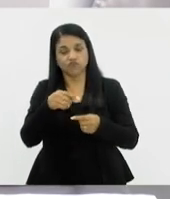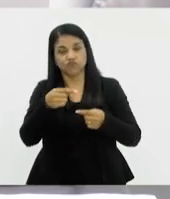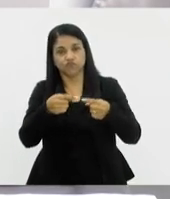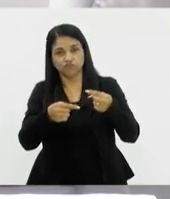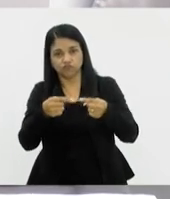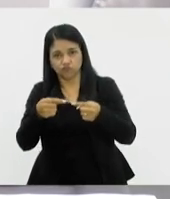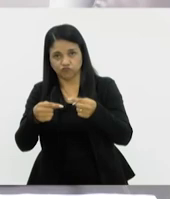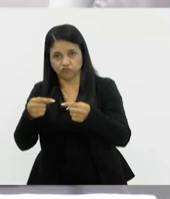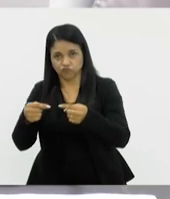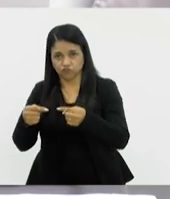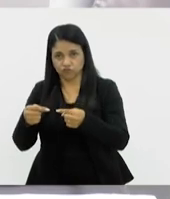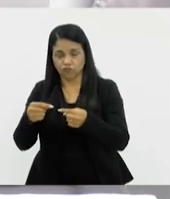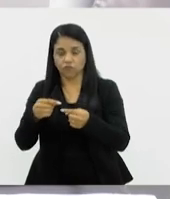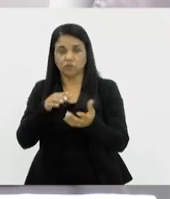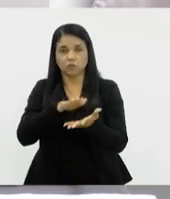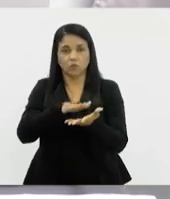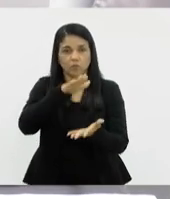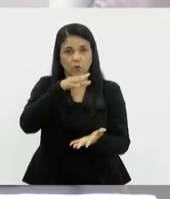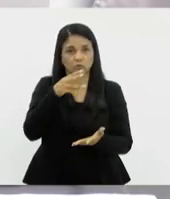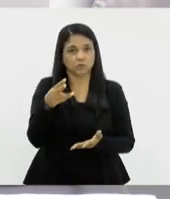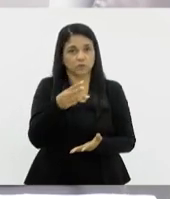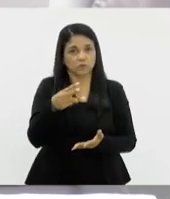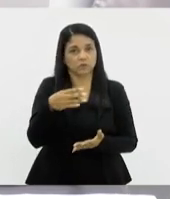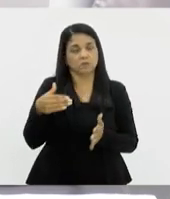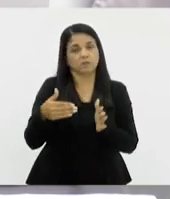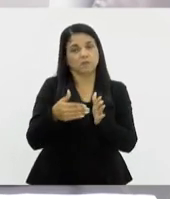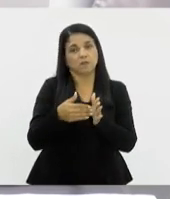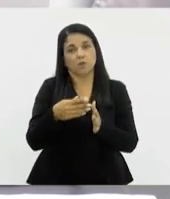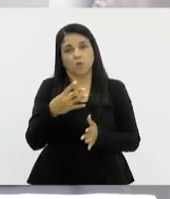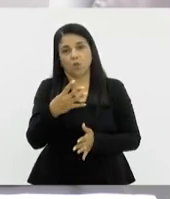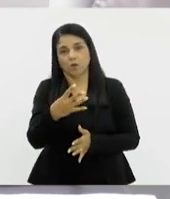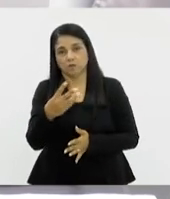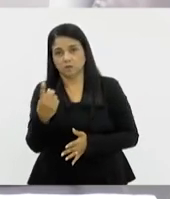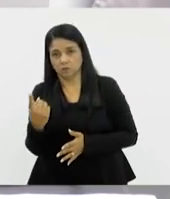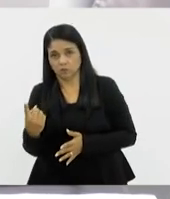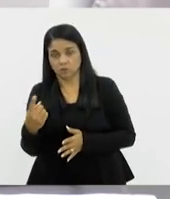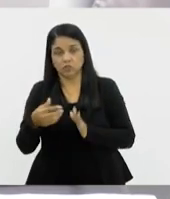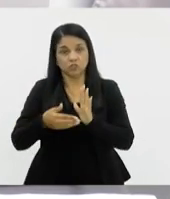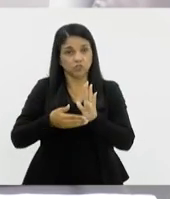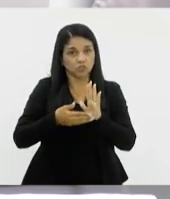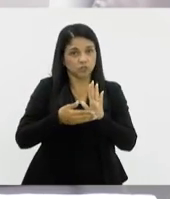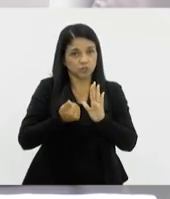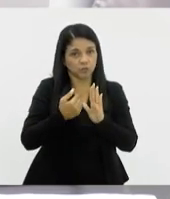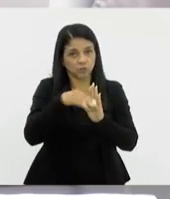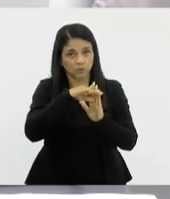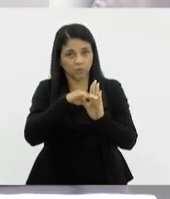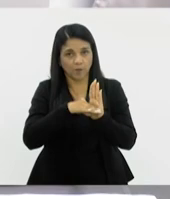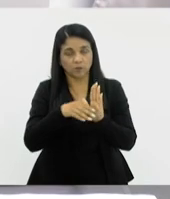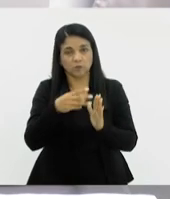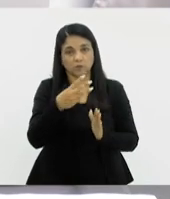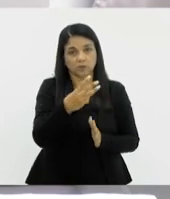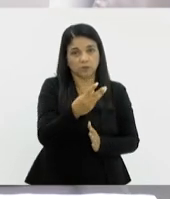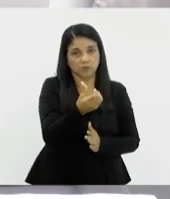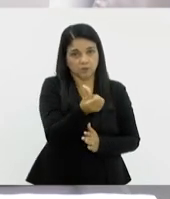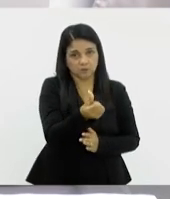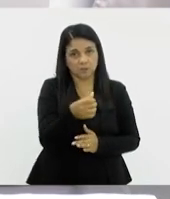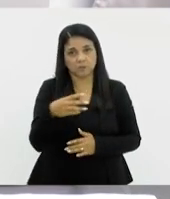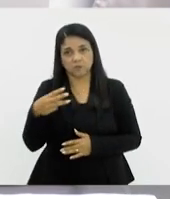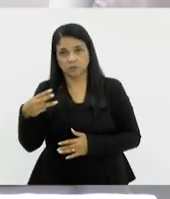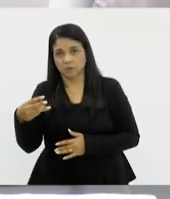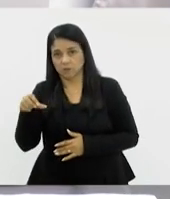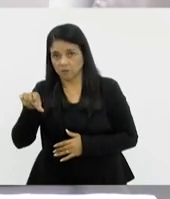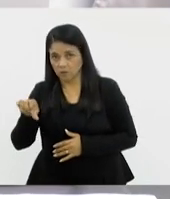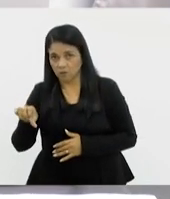votação do bloco que vai do 33 ao 41, sendo que foram retirados de pauta o 36 e o 39.